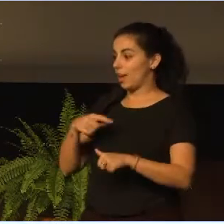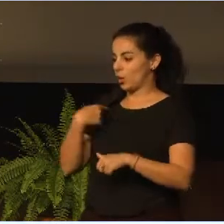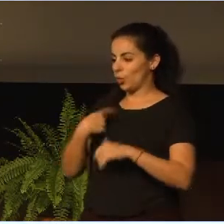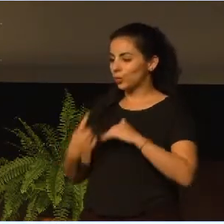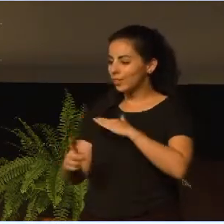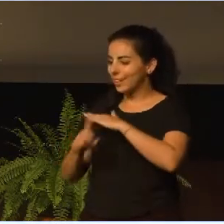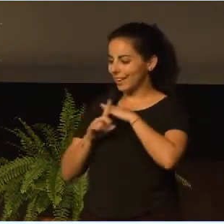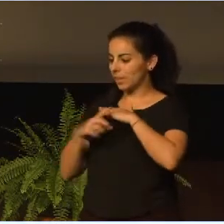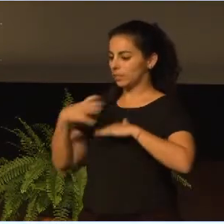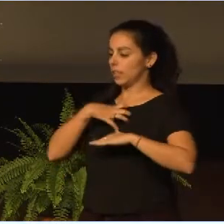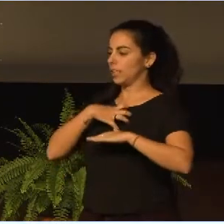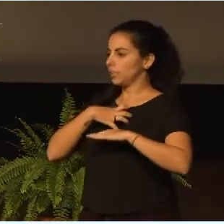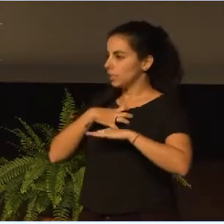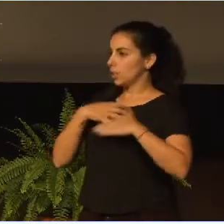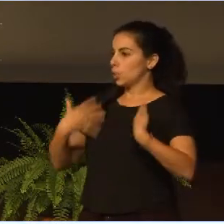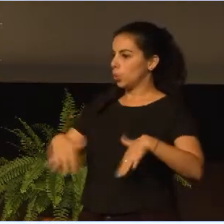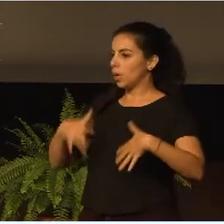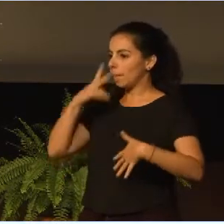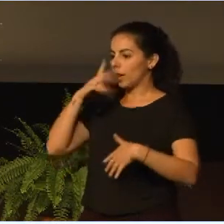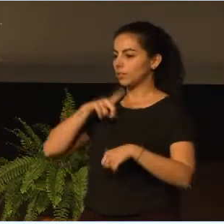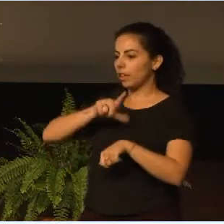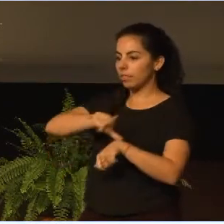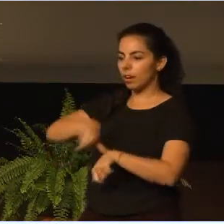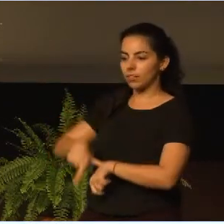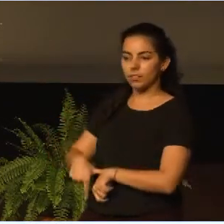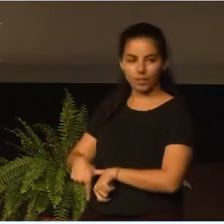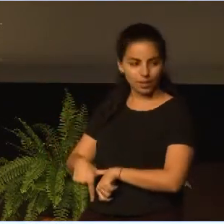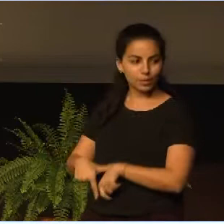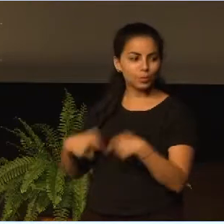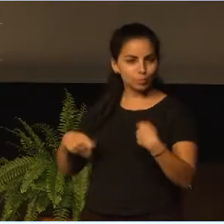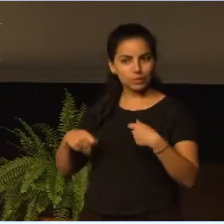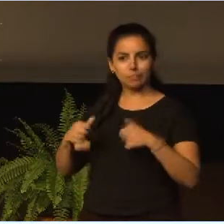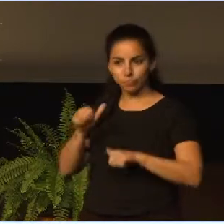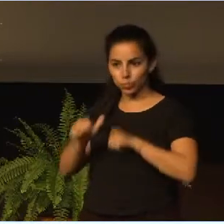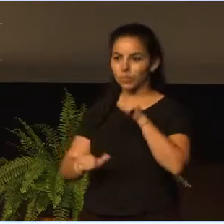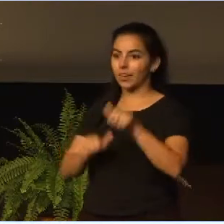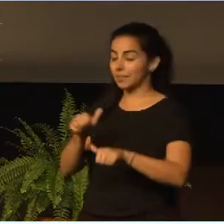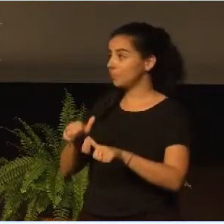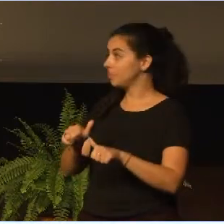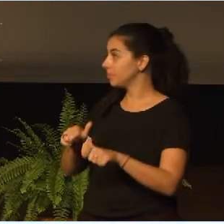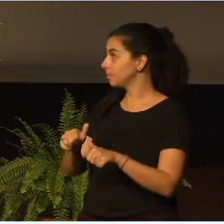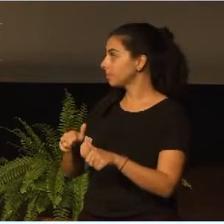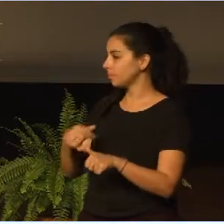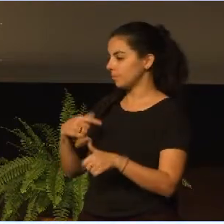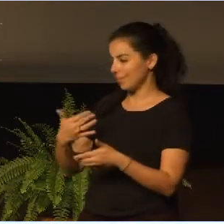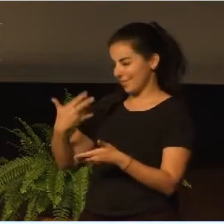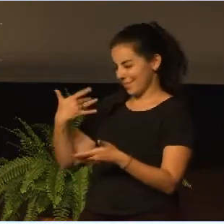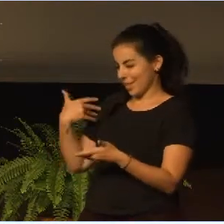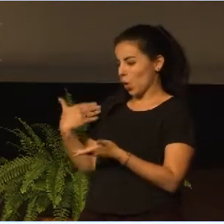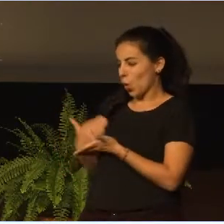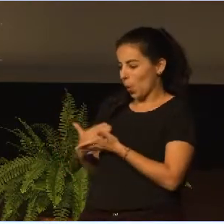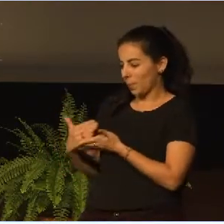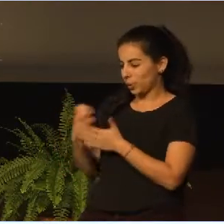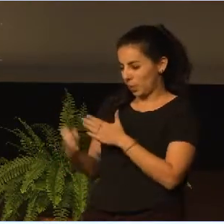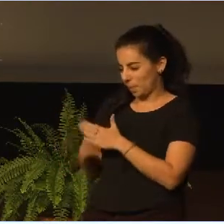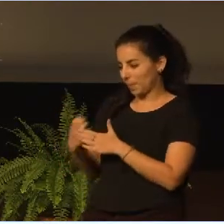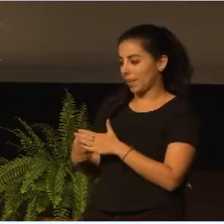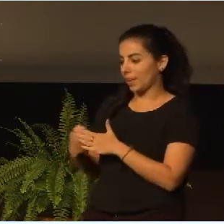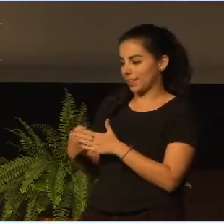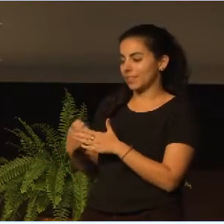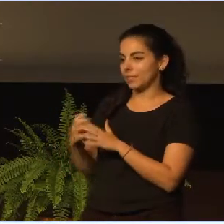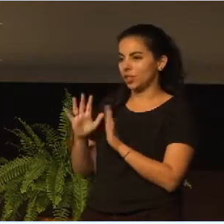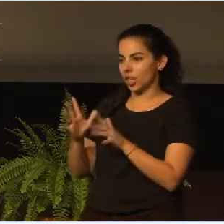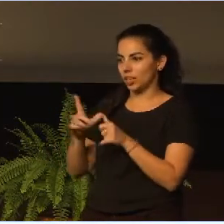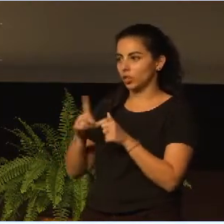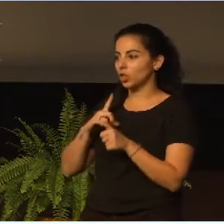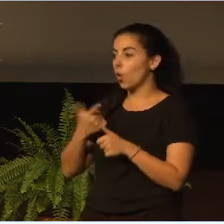essa sensação, eles estão se sentindo atrasados. E lá atrás, quando a gente começou a Data Science Brigade, que foi uma variação de uma outra empresa que a gente tinha